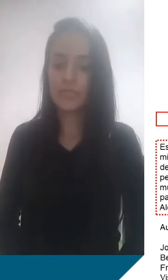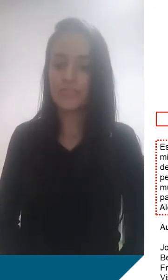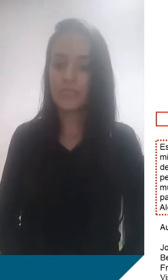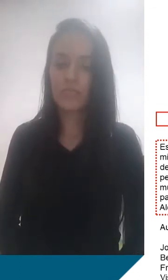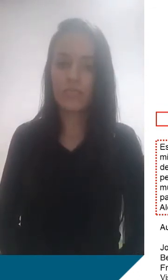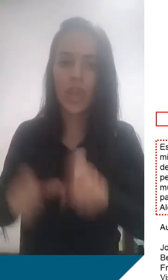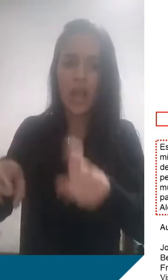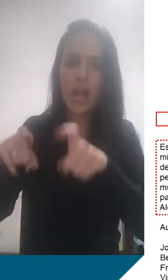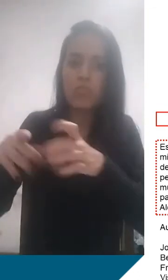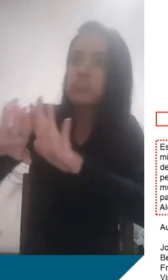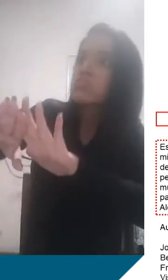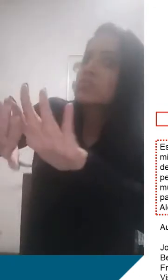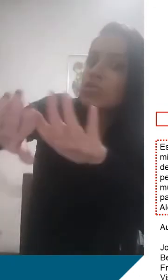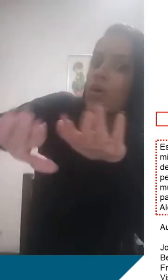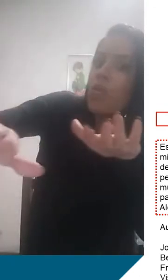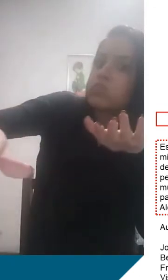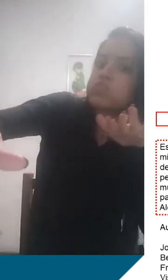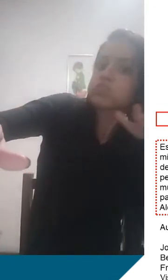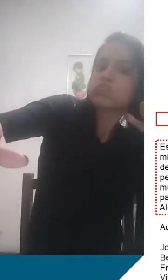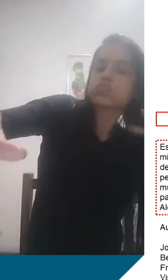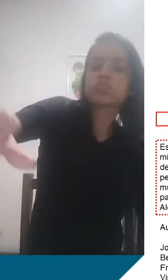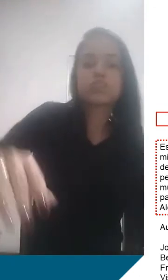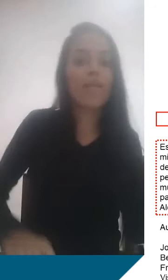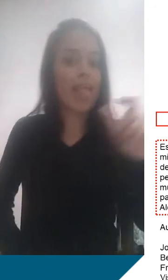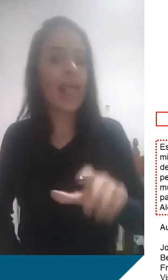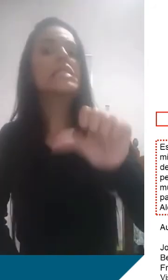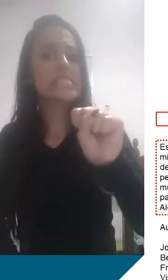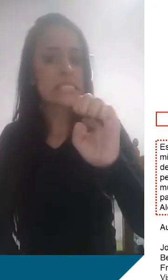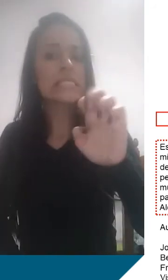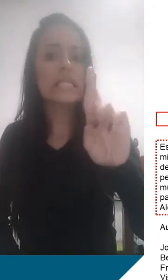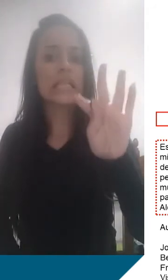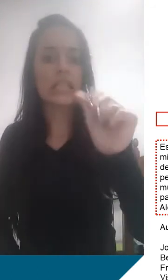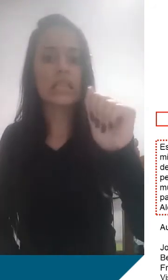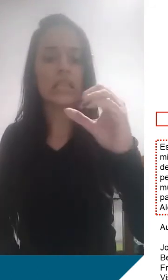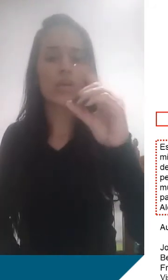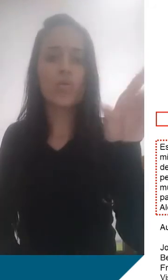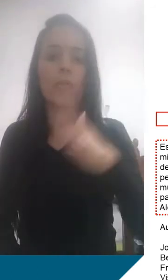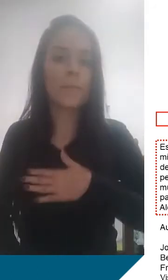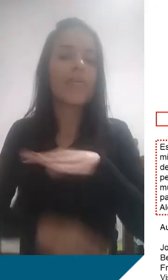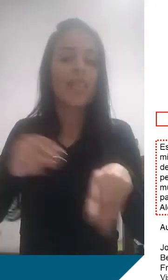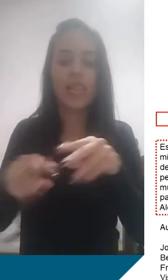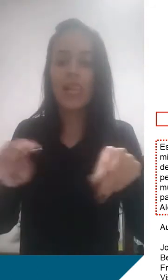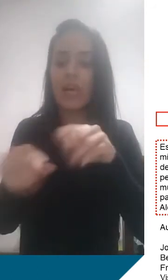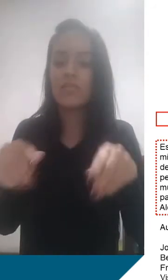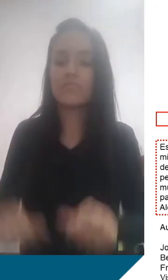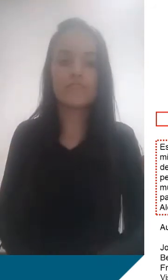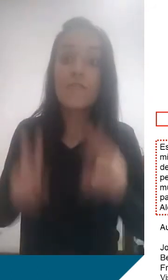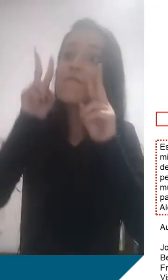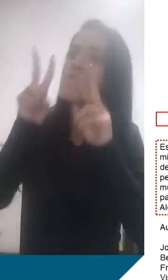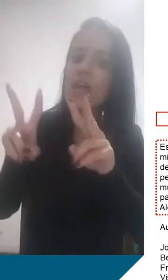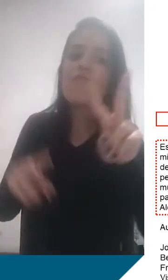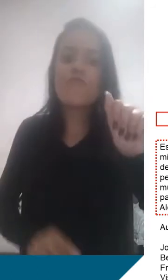imensa campina que se dilata por horizontes infindos é o sertão de minha terra natal. Aí campei o destemido